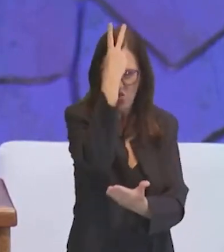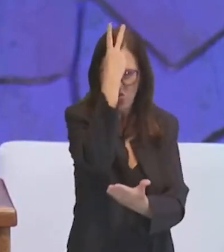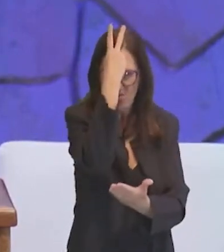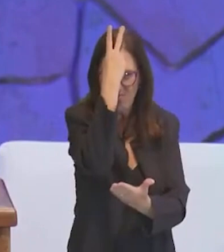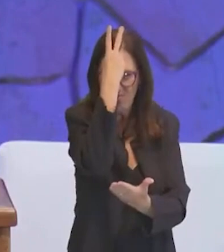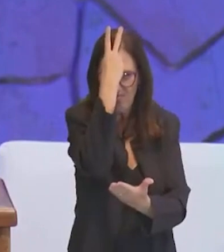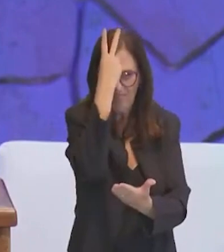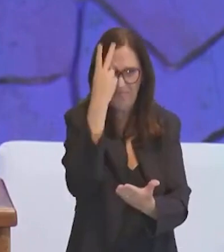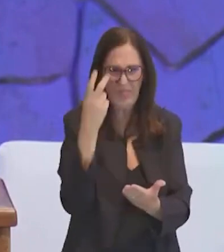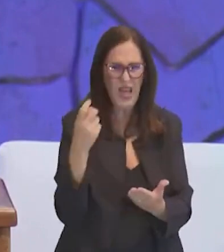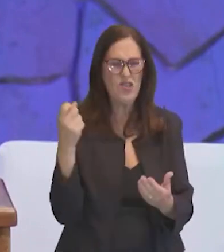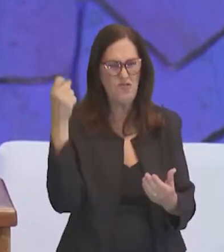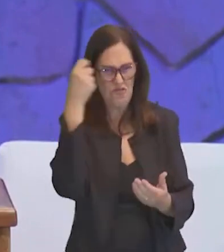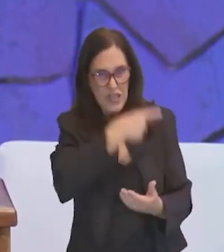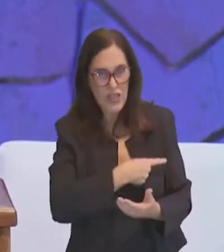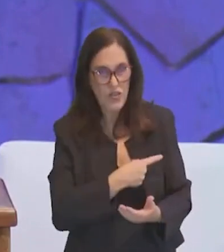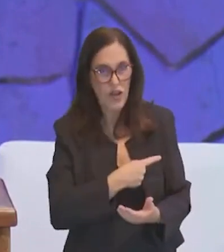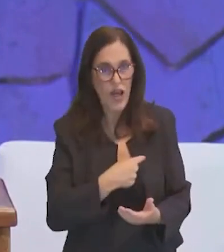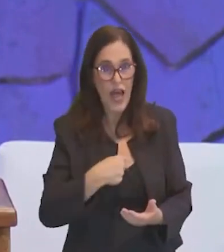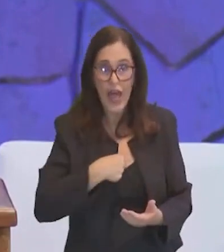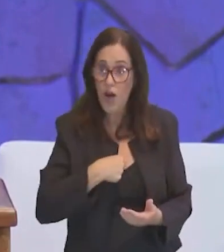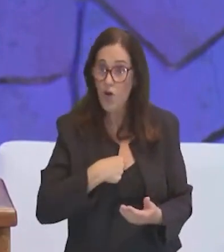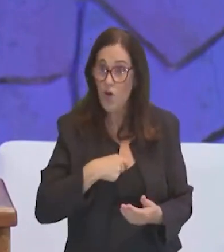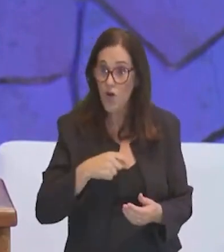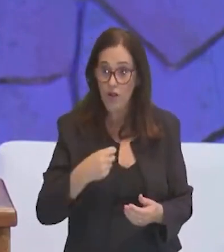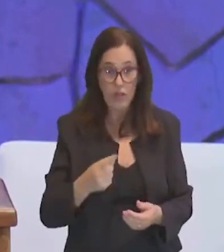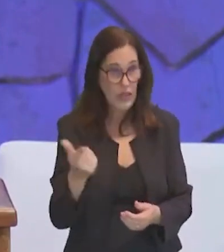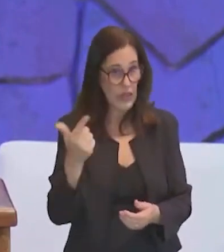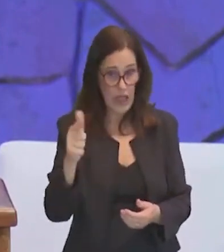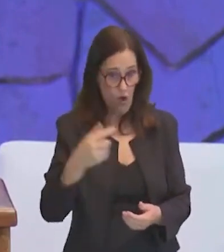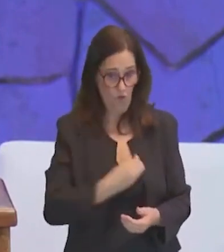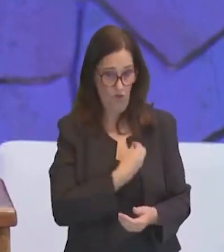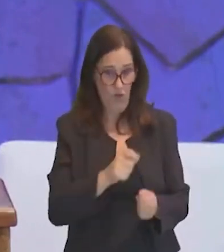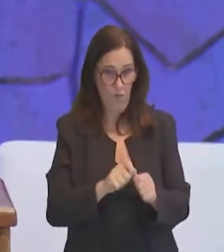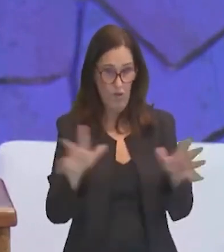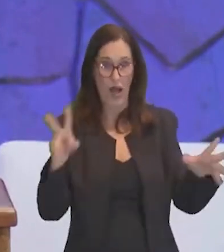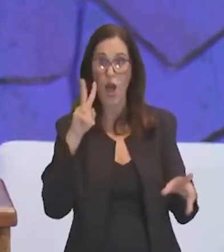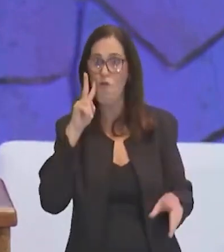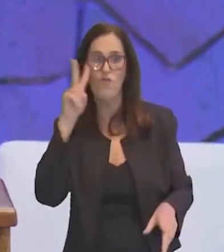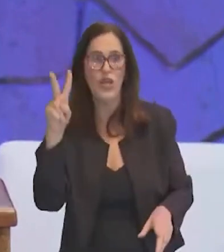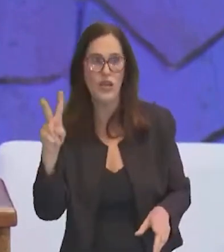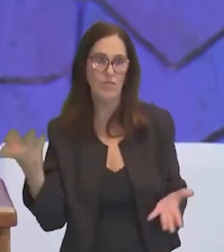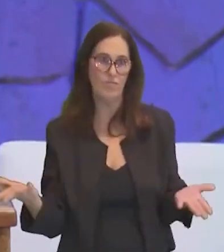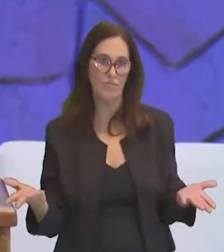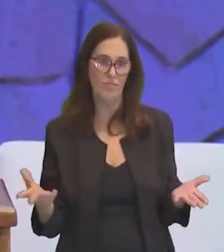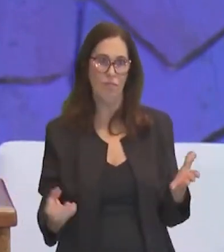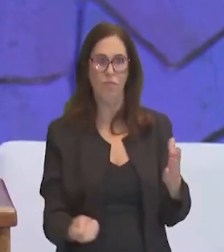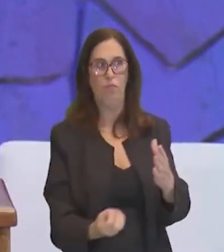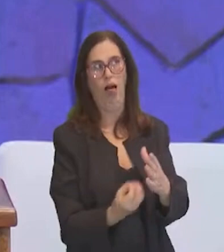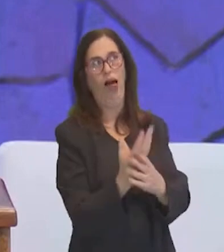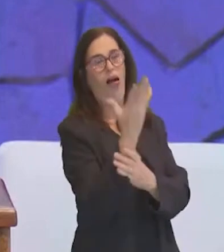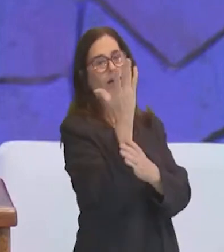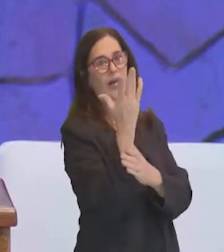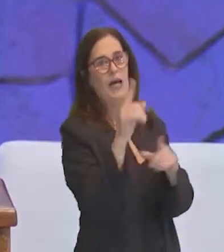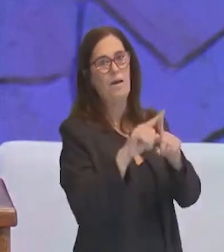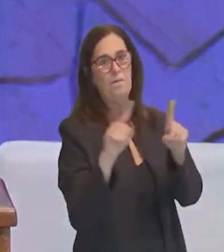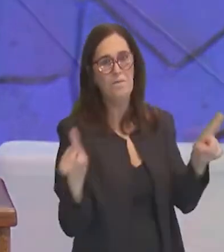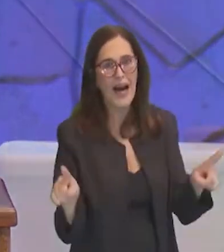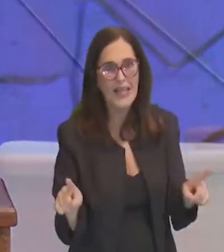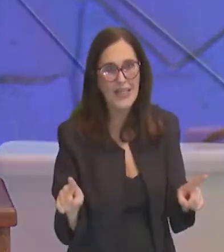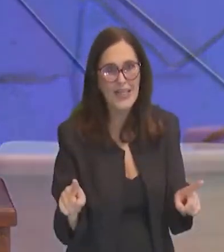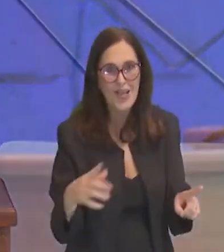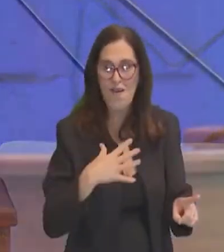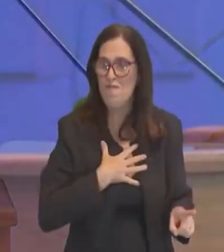Eu não vivi os milagres do Egito, eu não vi a planta nascer, mas como seu